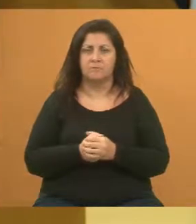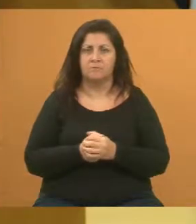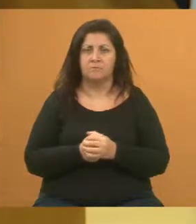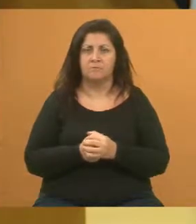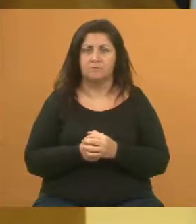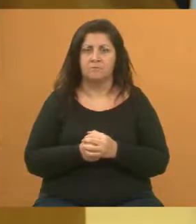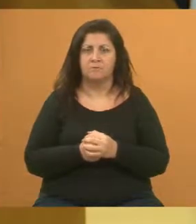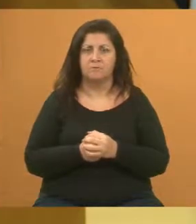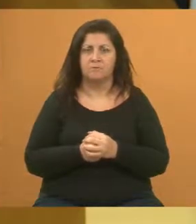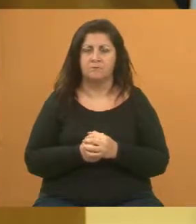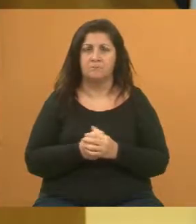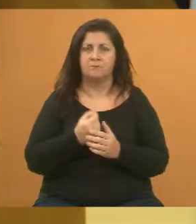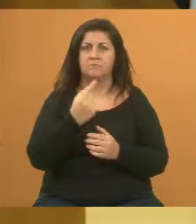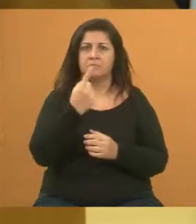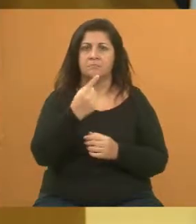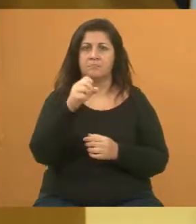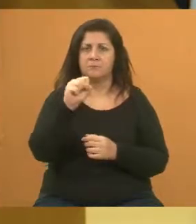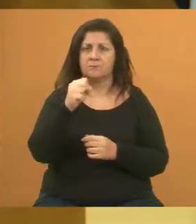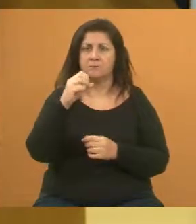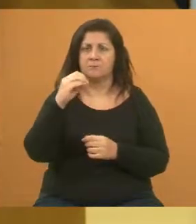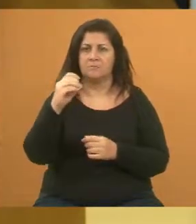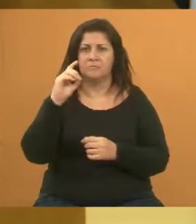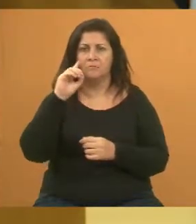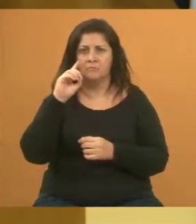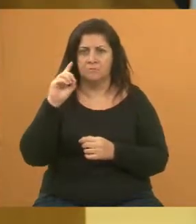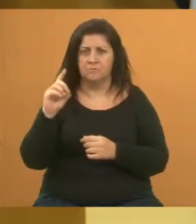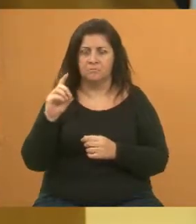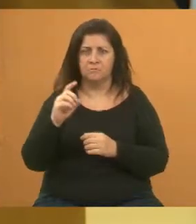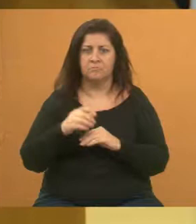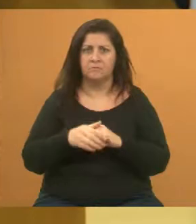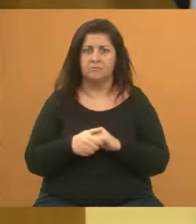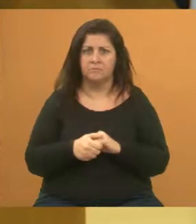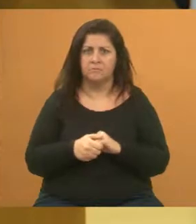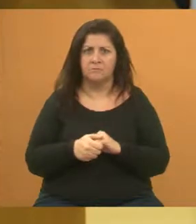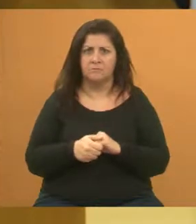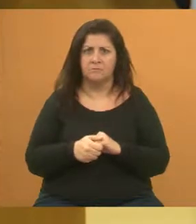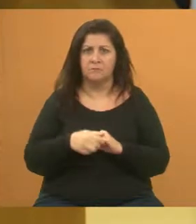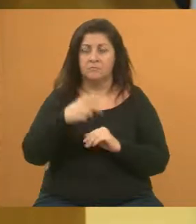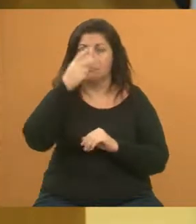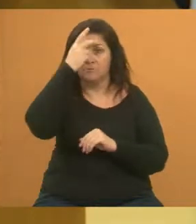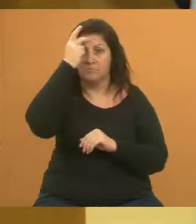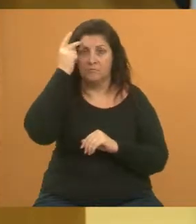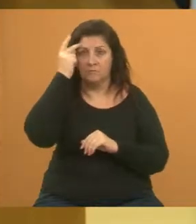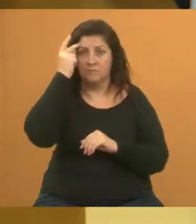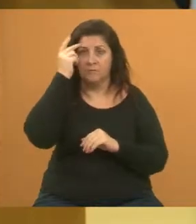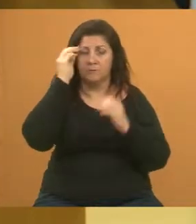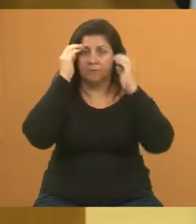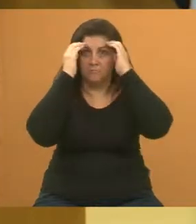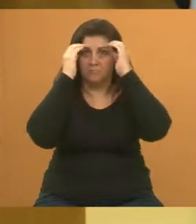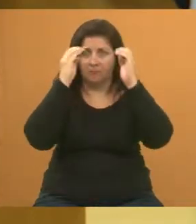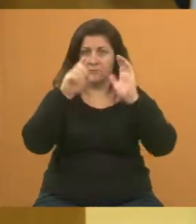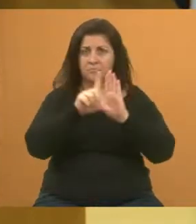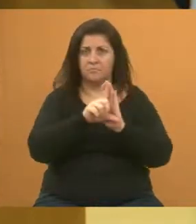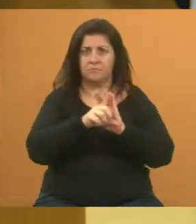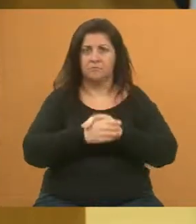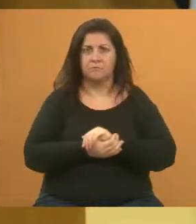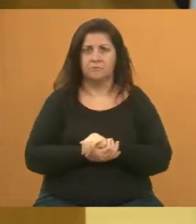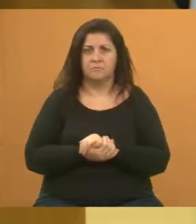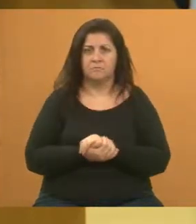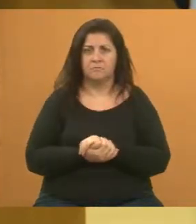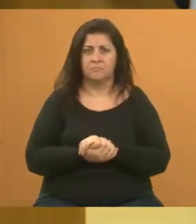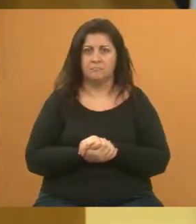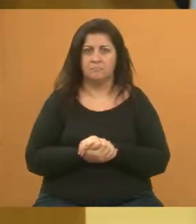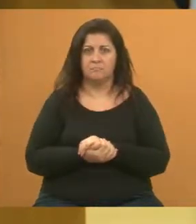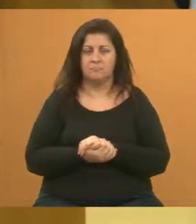seguinte: 180 dias para poder as pessoas, para entrar em vigor essa lei, eu acho que ainda